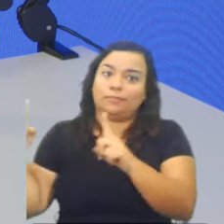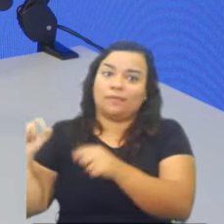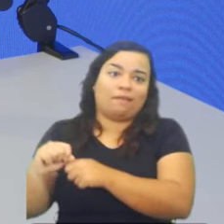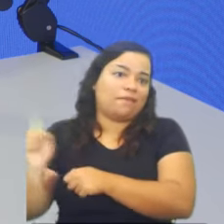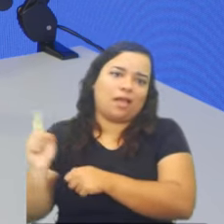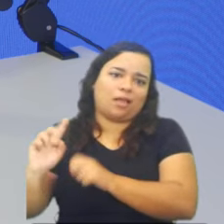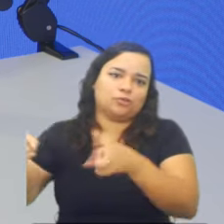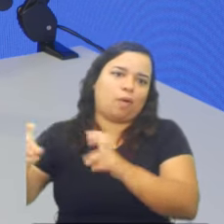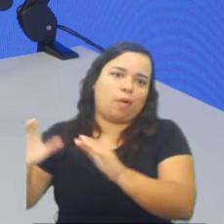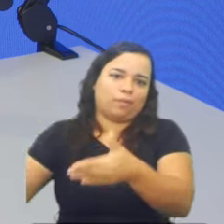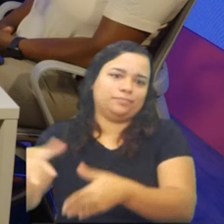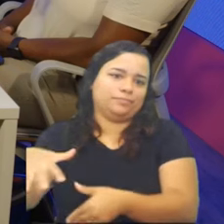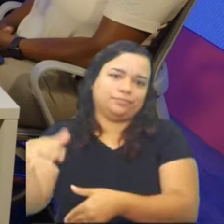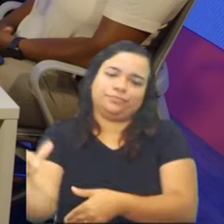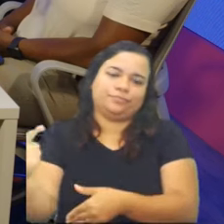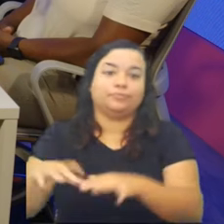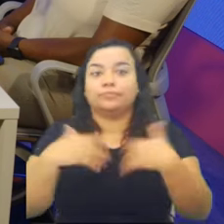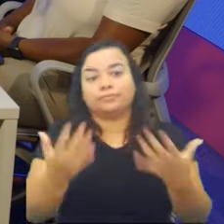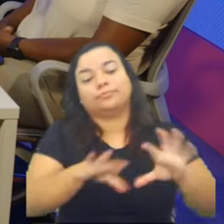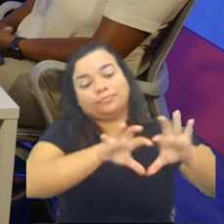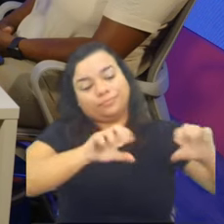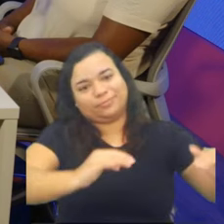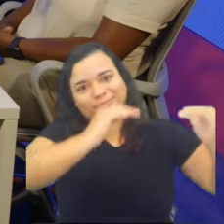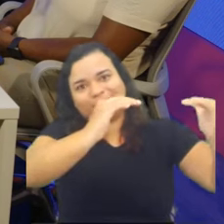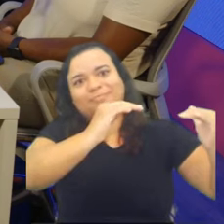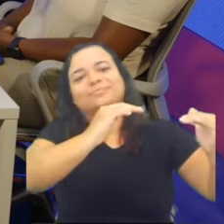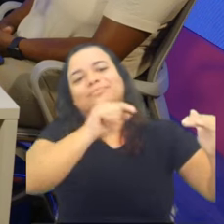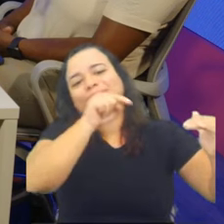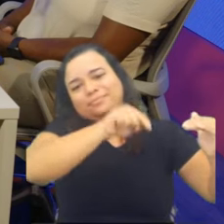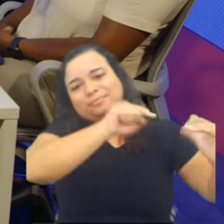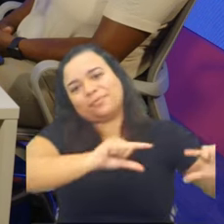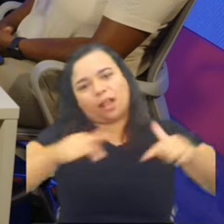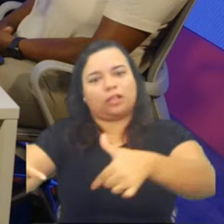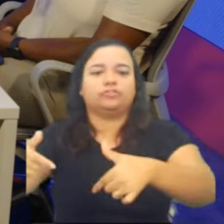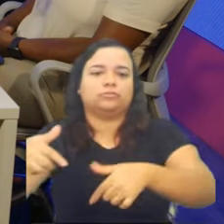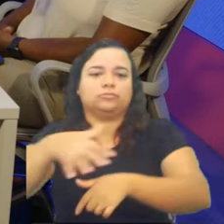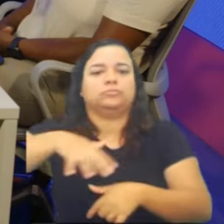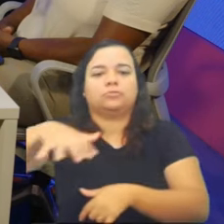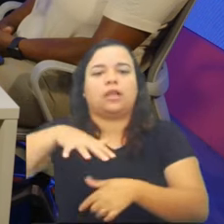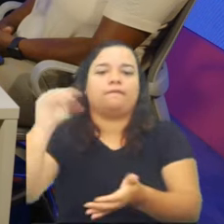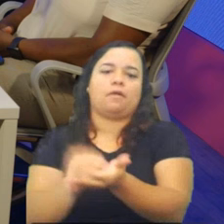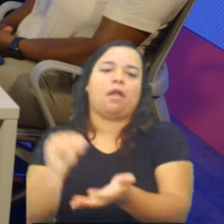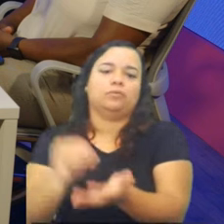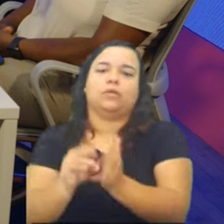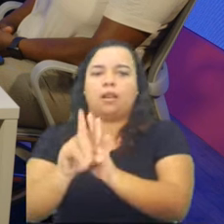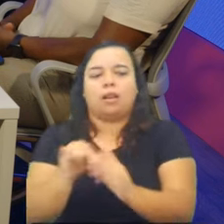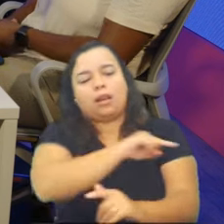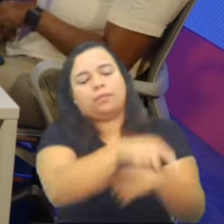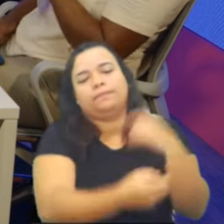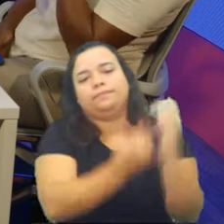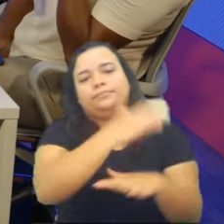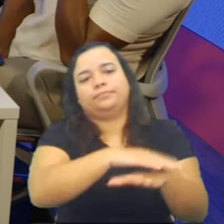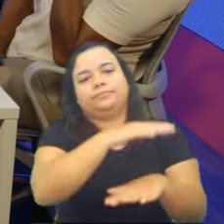não não pauta infelizmente né então o o o Supremo age nessa nessa falta de de uma lei